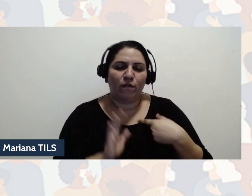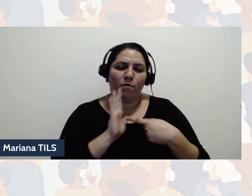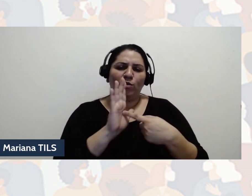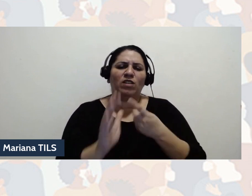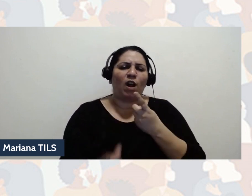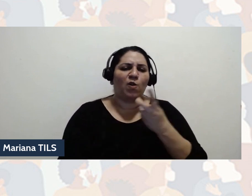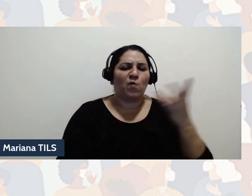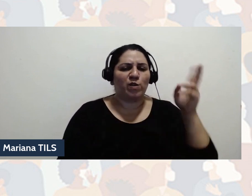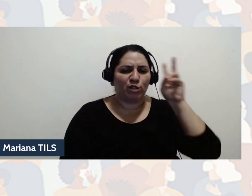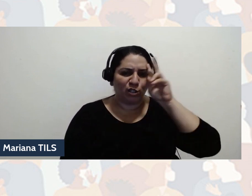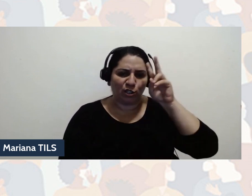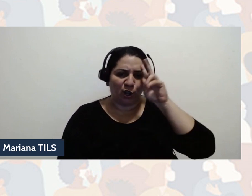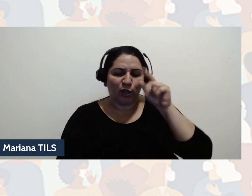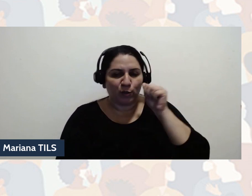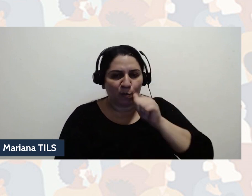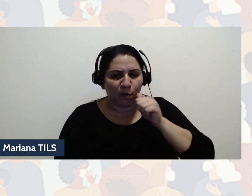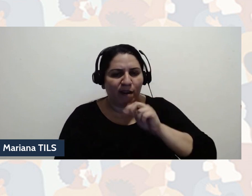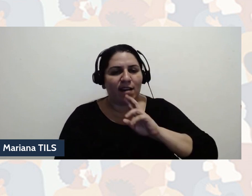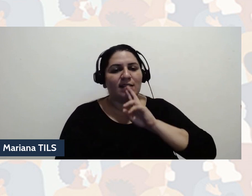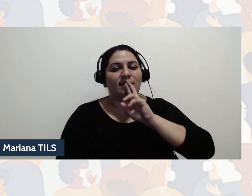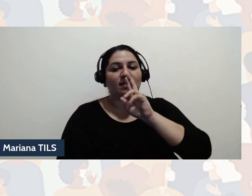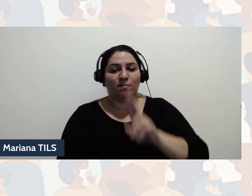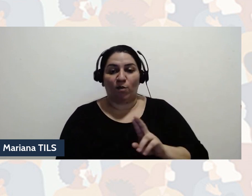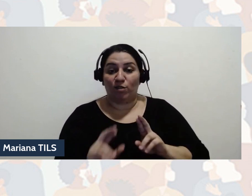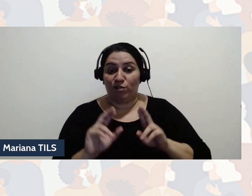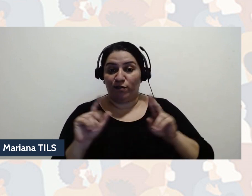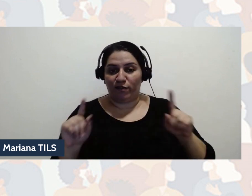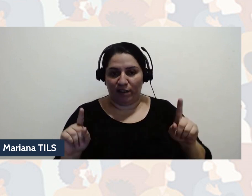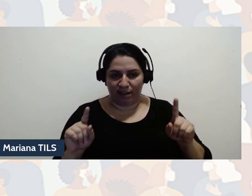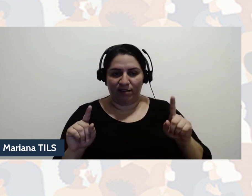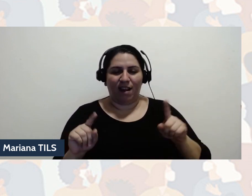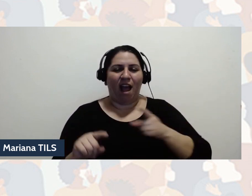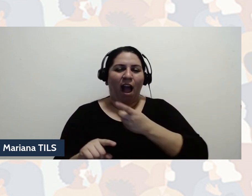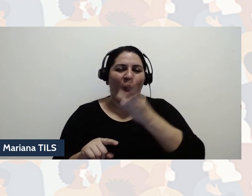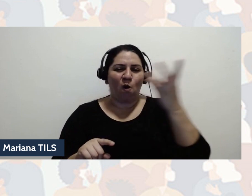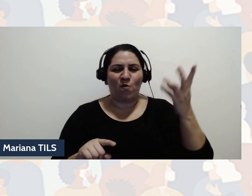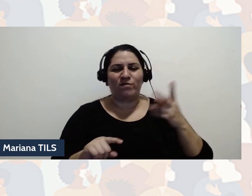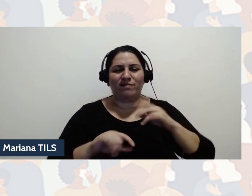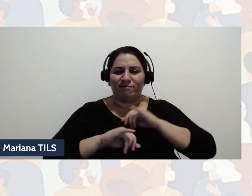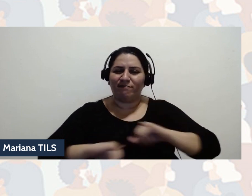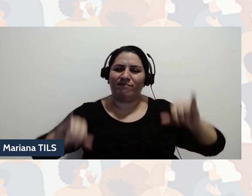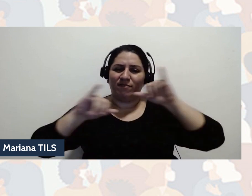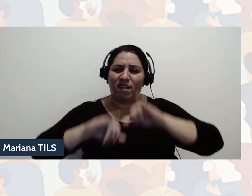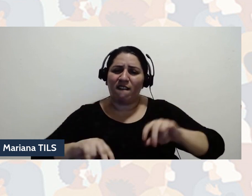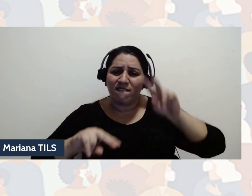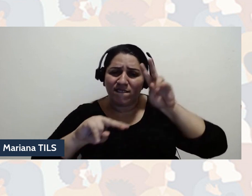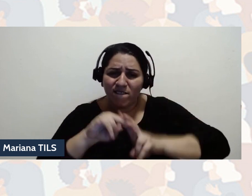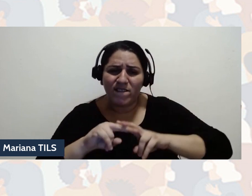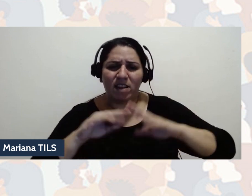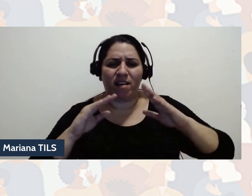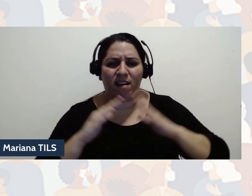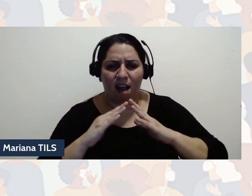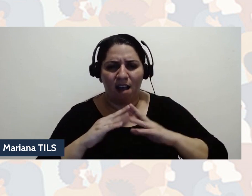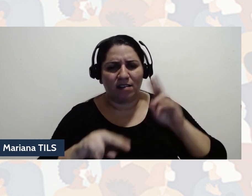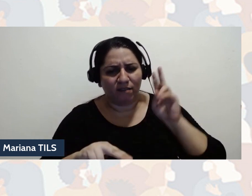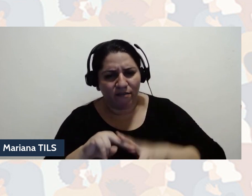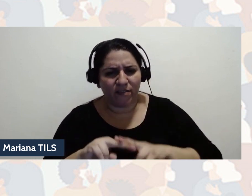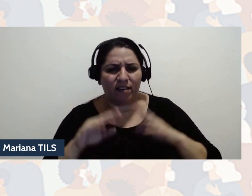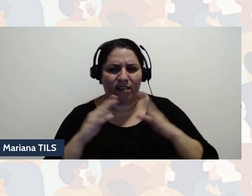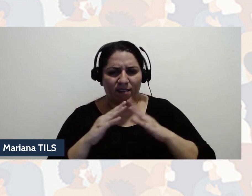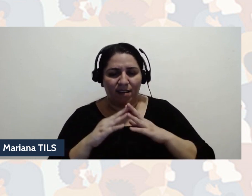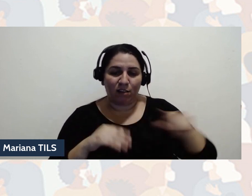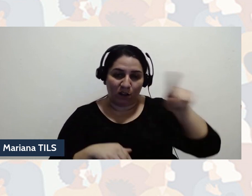que tiveram que responder diferentemente ao apelo Fique em Casa. Né? A gente sabe que essa foi uma resposta bastante